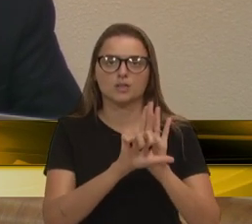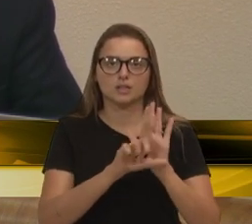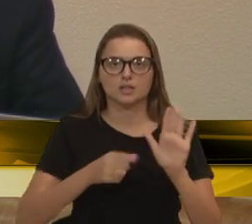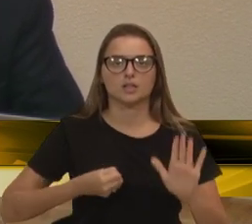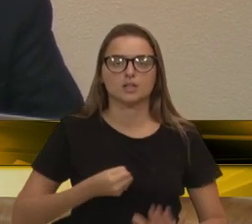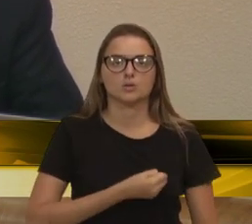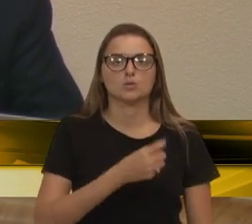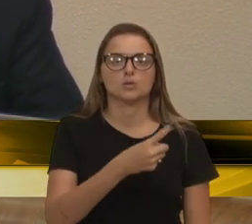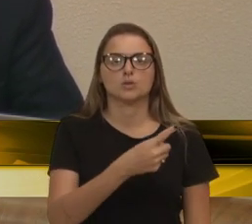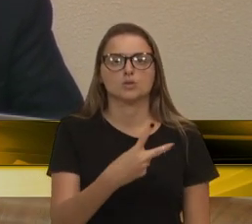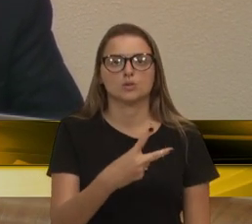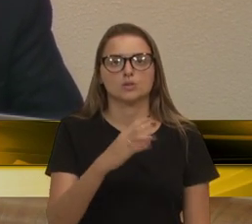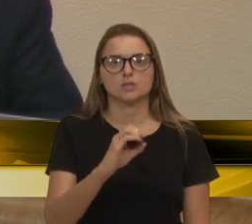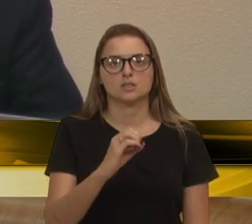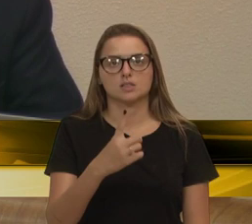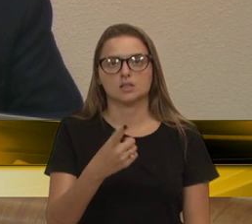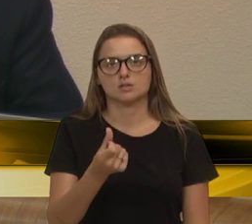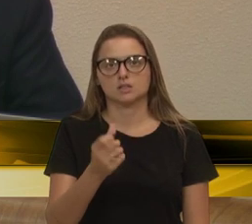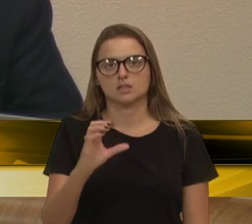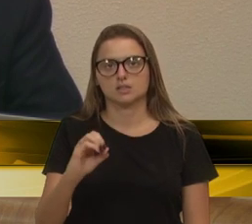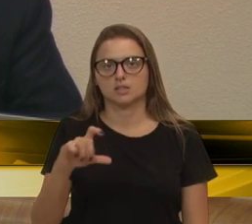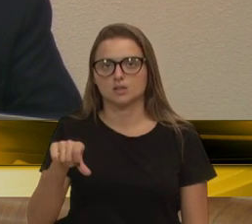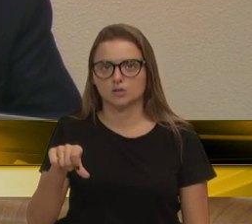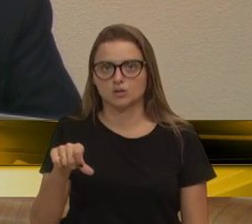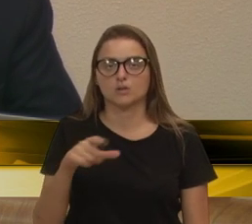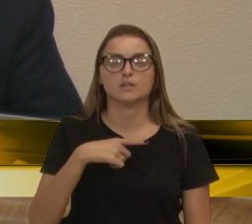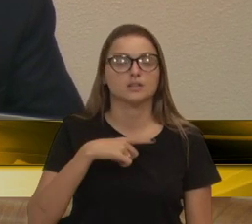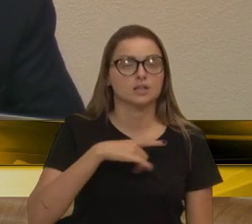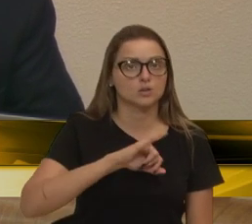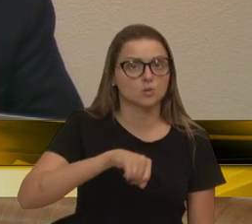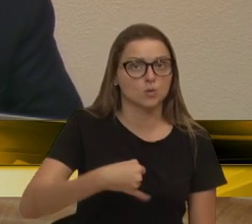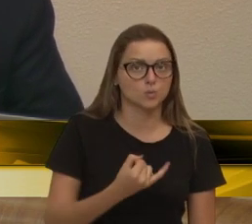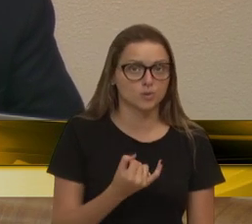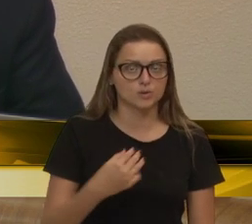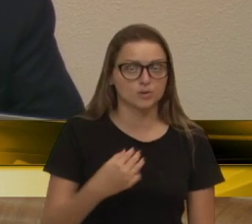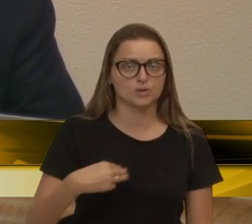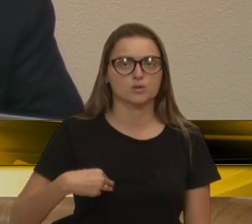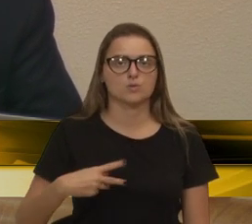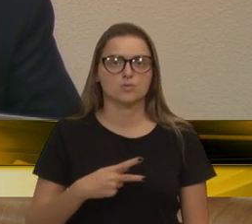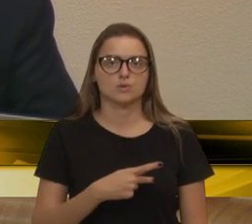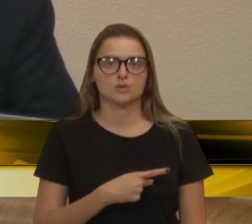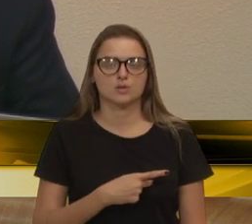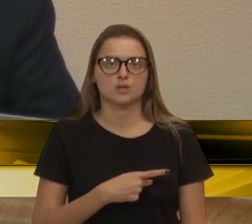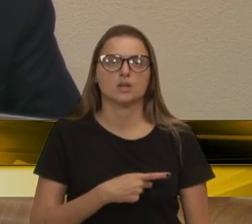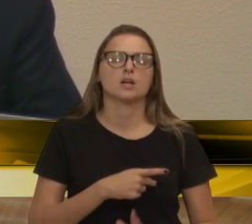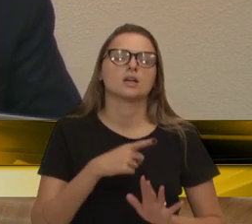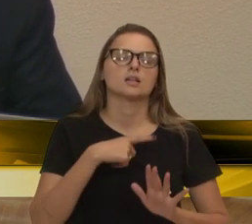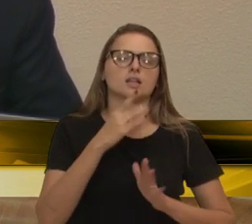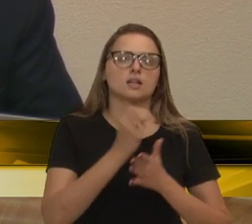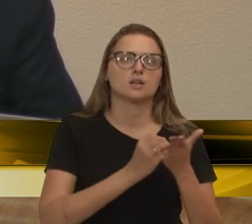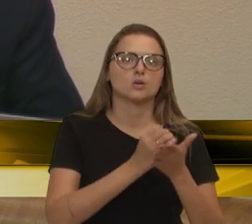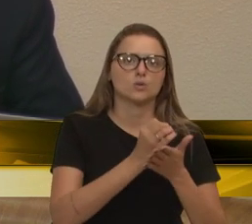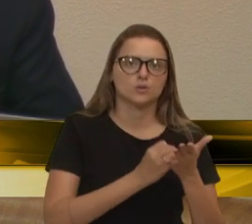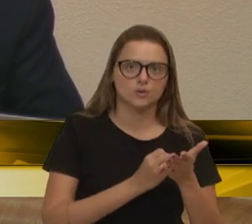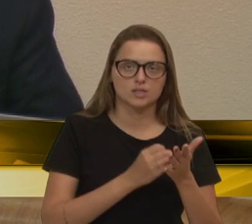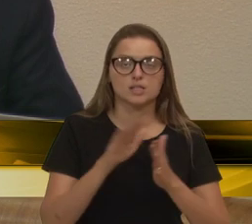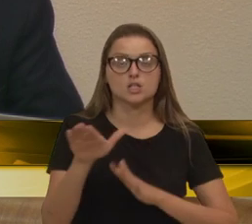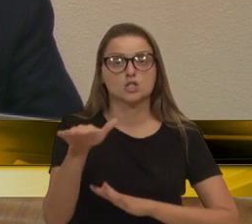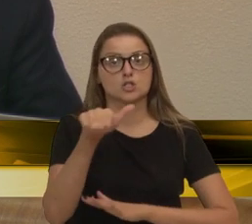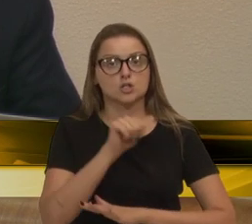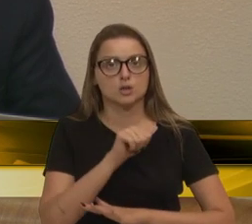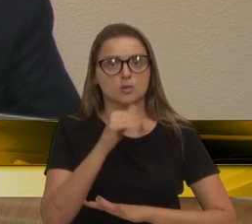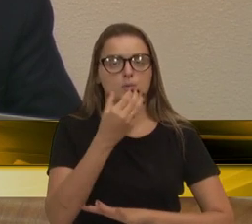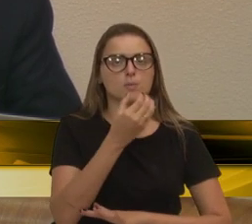número 12.016/09, oportunamente ao Ministério Público. Oficie-se, intime-se, Porto